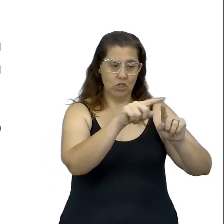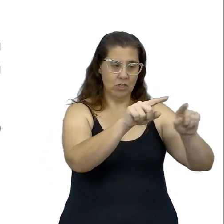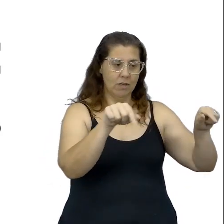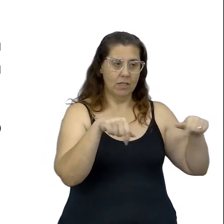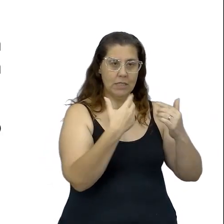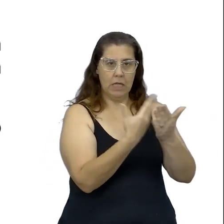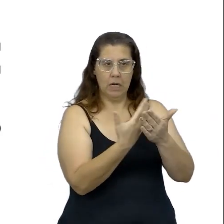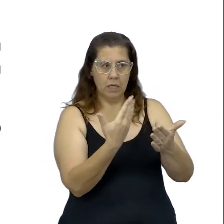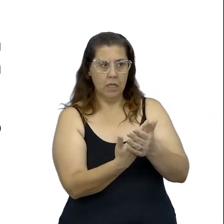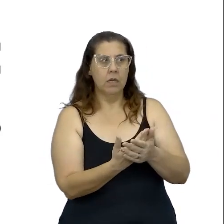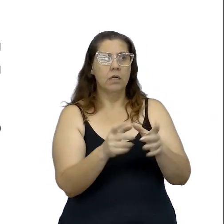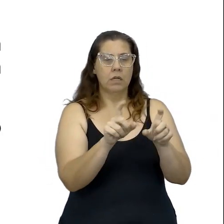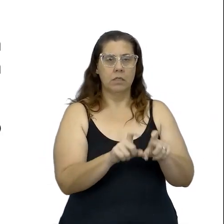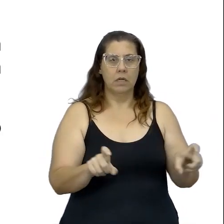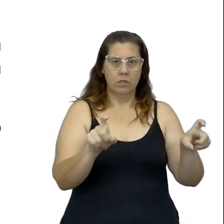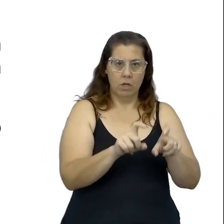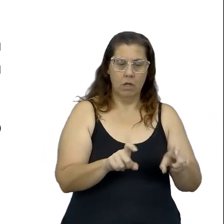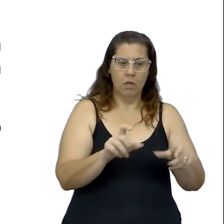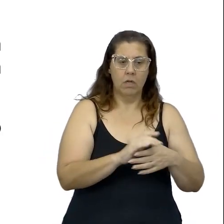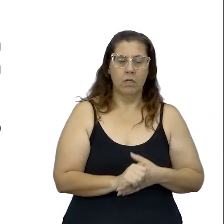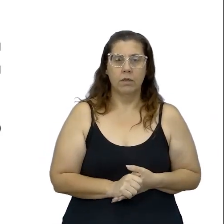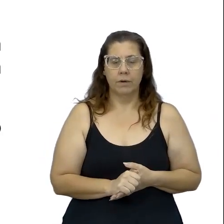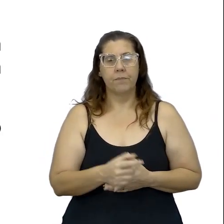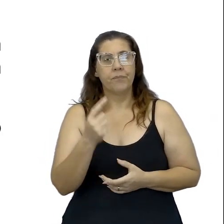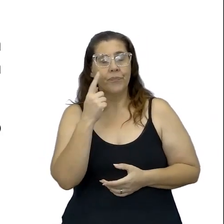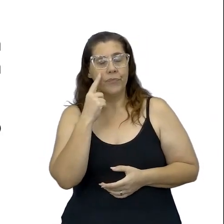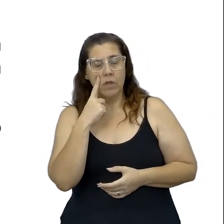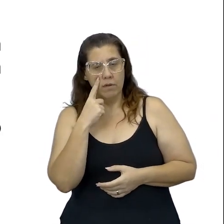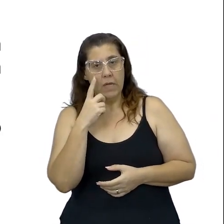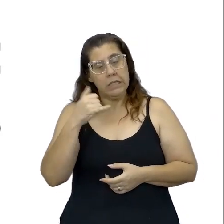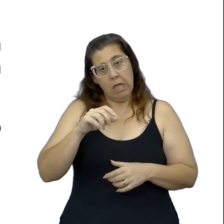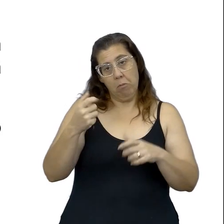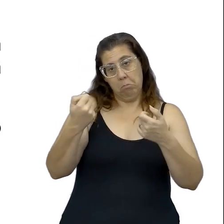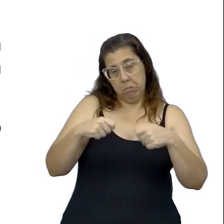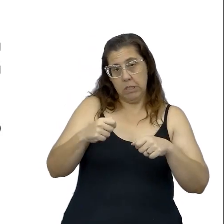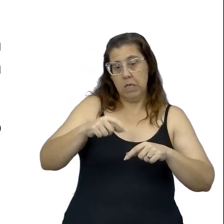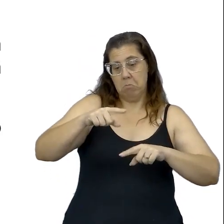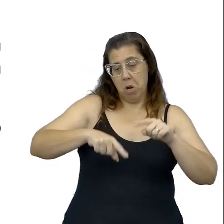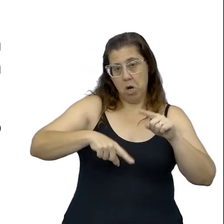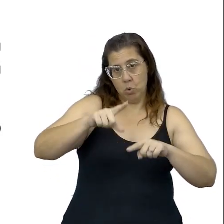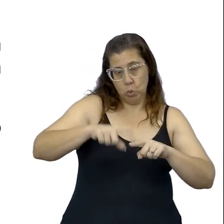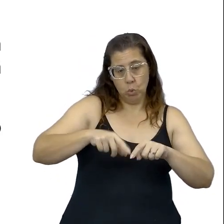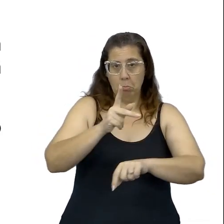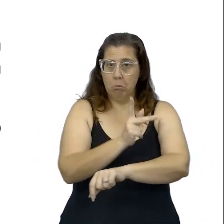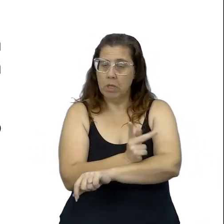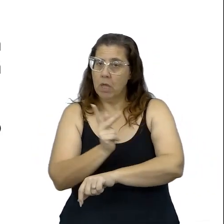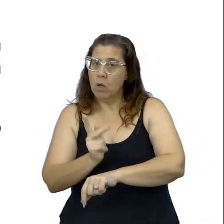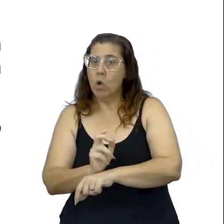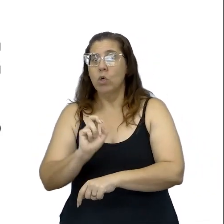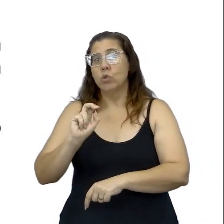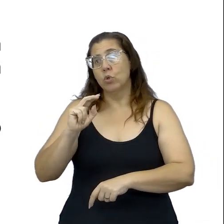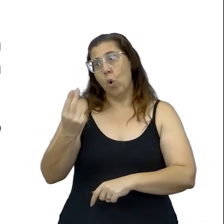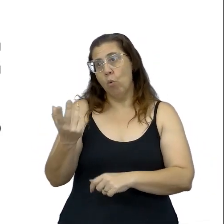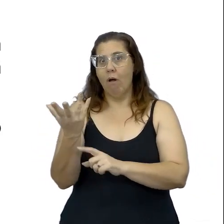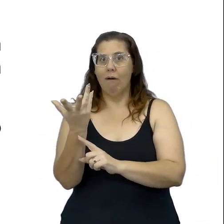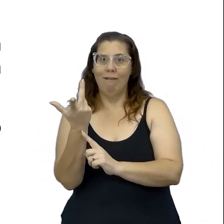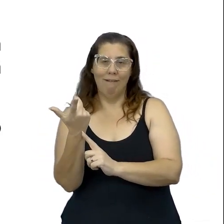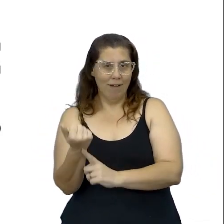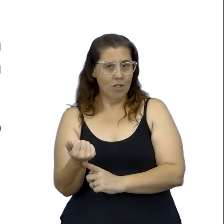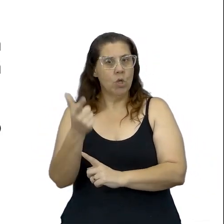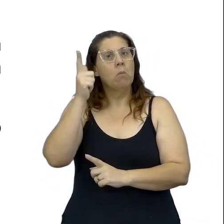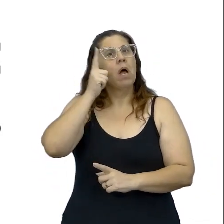ou em laboratórios de informática, verificar a necessidade de material pedagógico ou material de arte